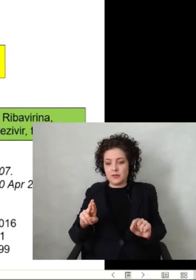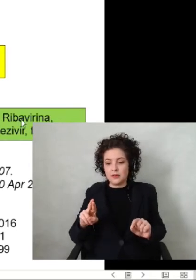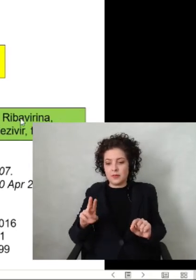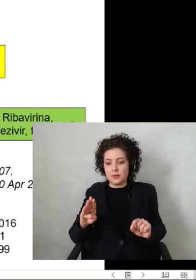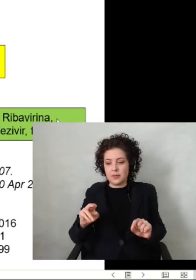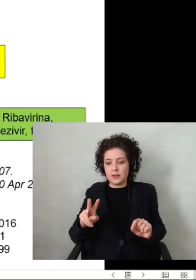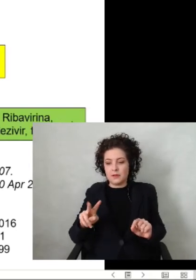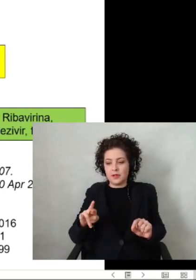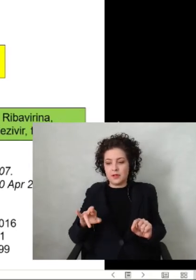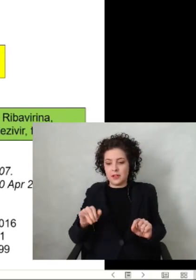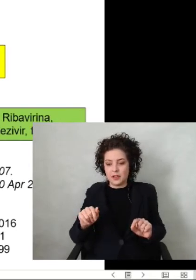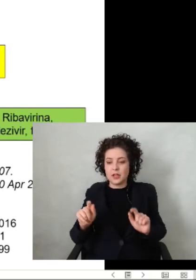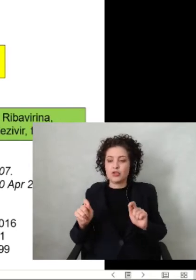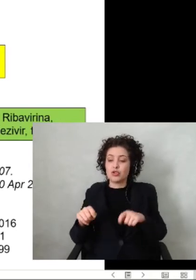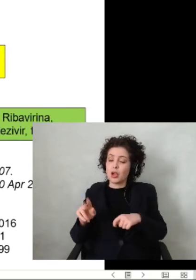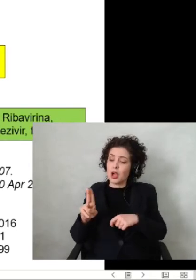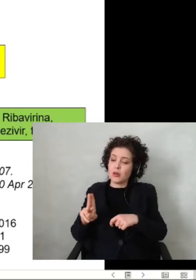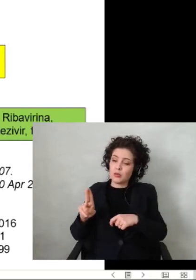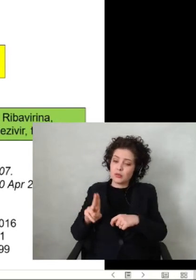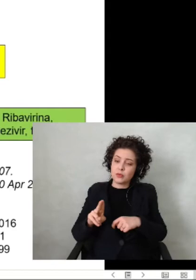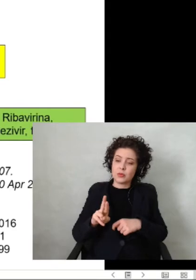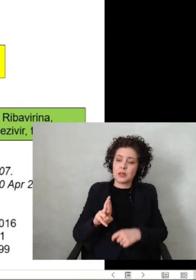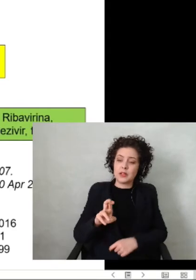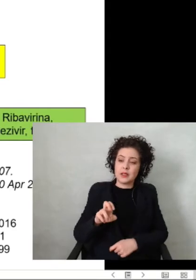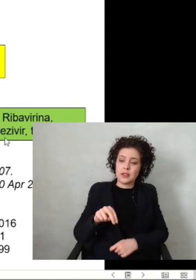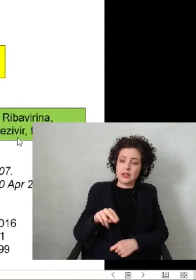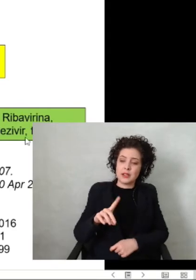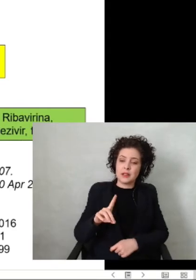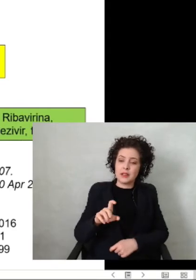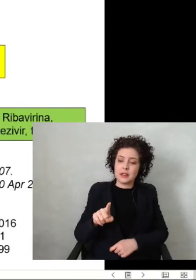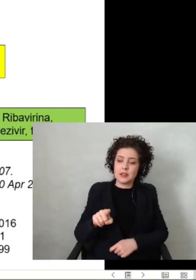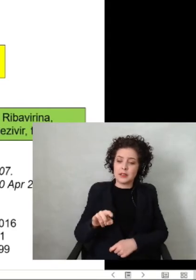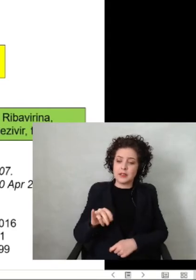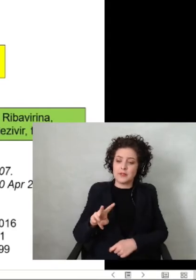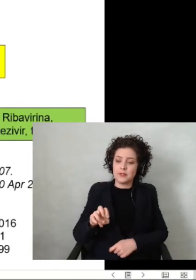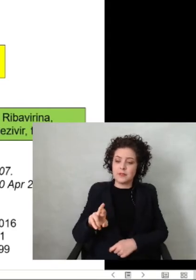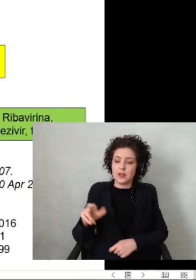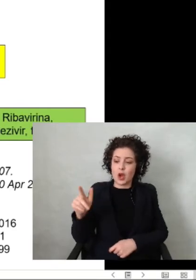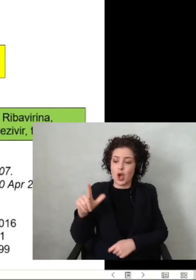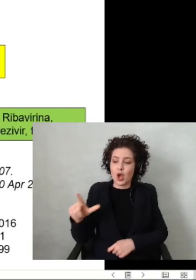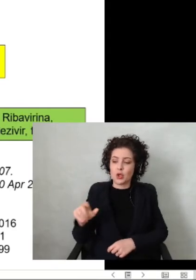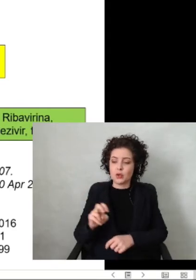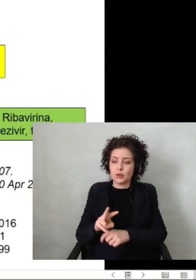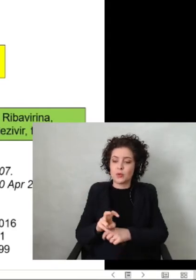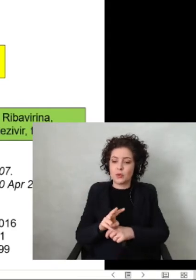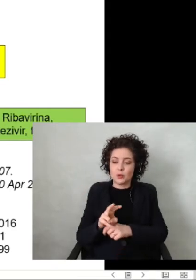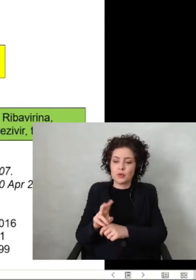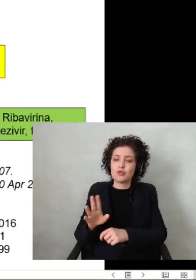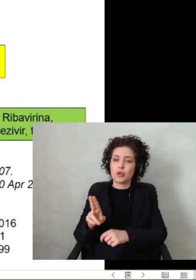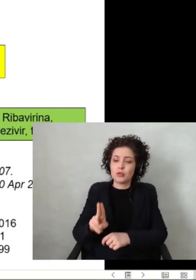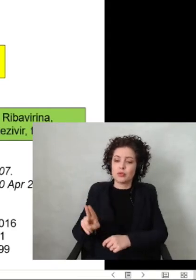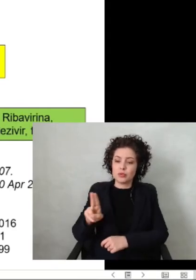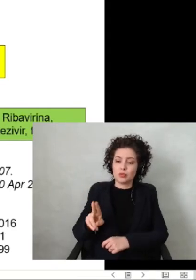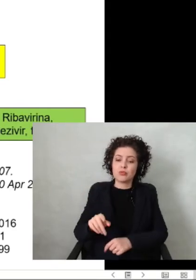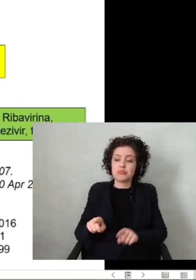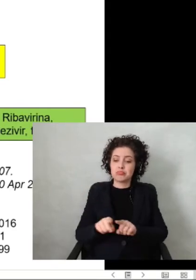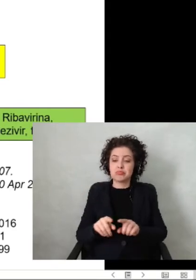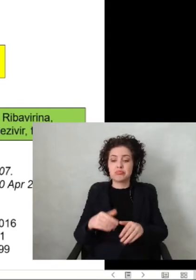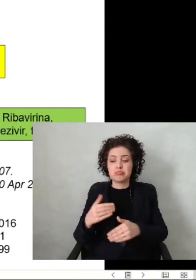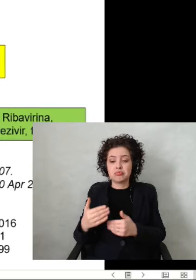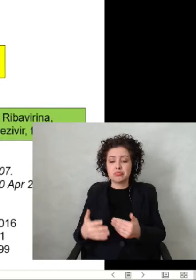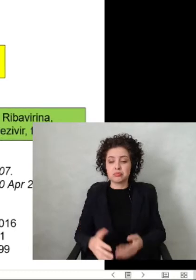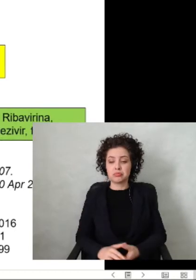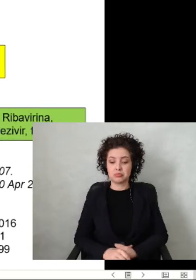O remdesivir também foi usado para os outros vírus. E favipiravir está mais ou menos específico para essa